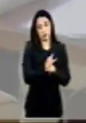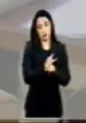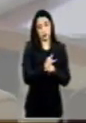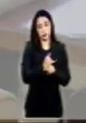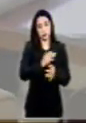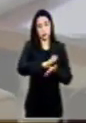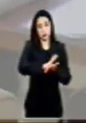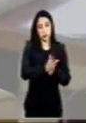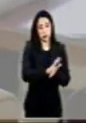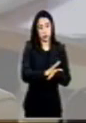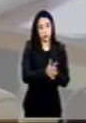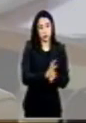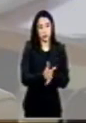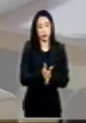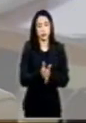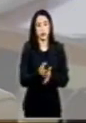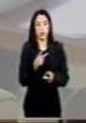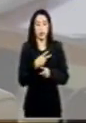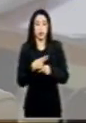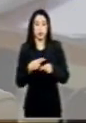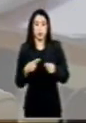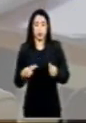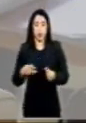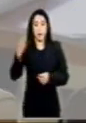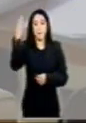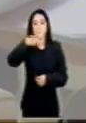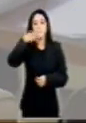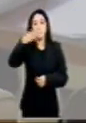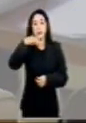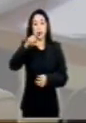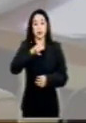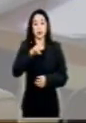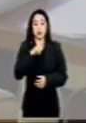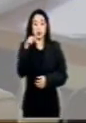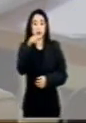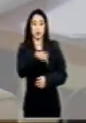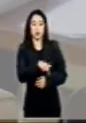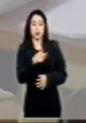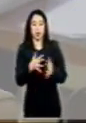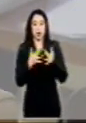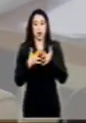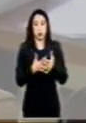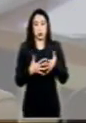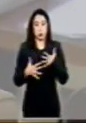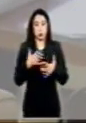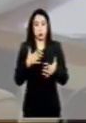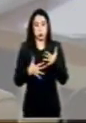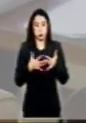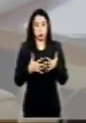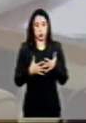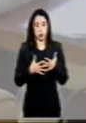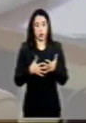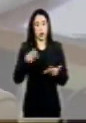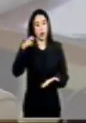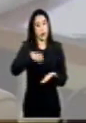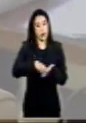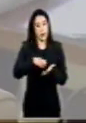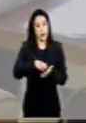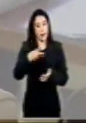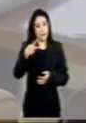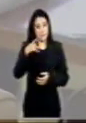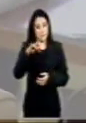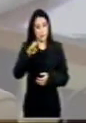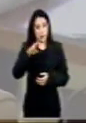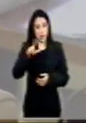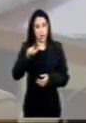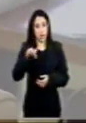de eventuais meios de obtenção de prova instalados e embaraçar a persecução penal. As medidas teriam sido